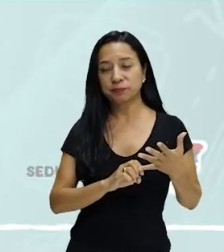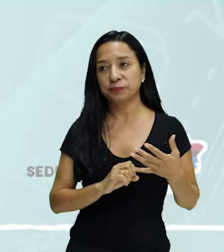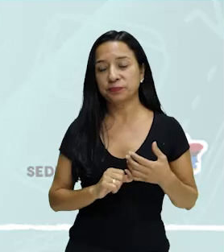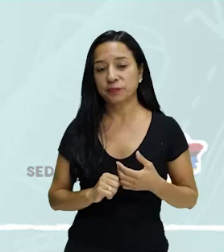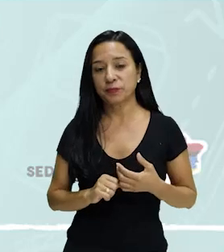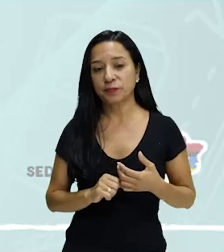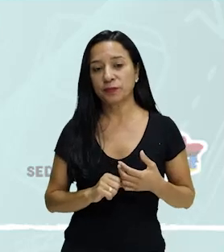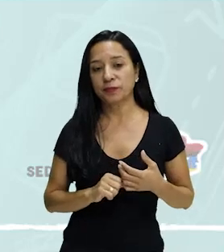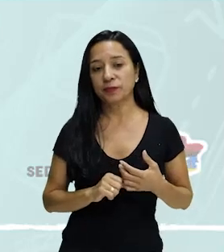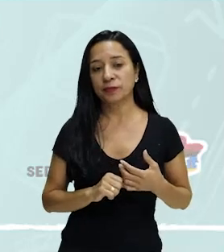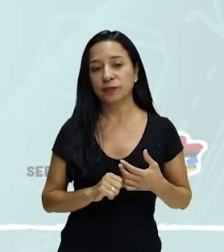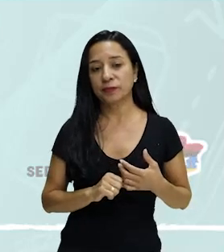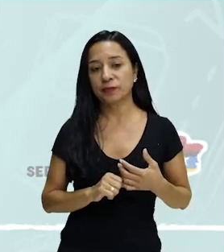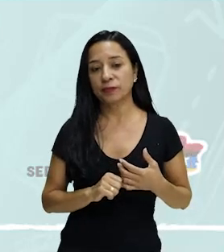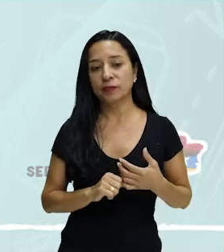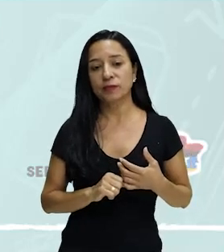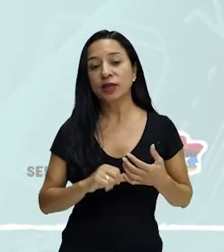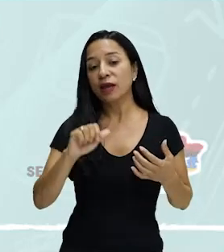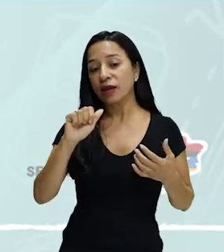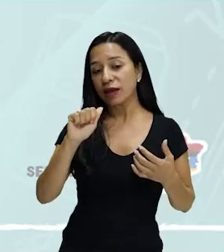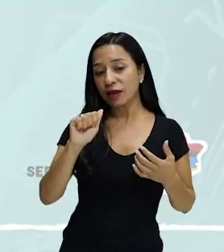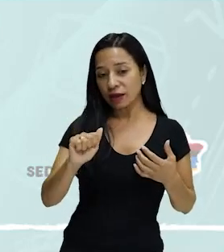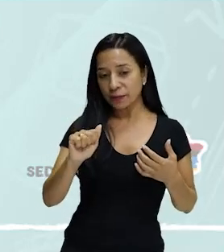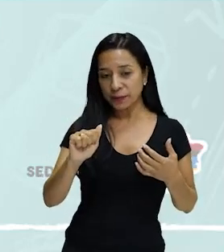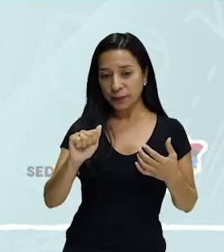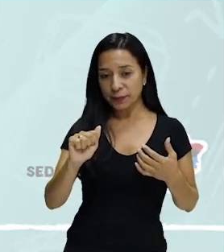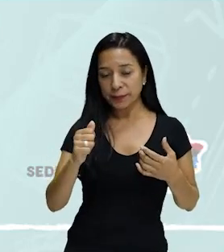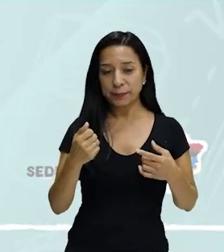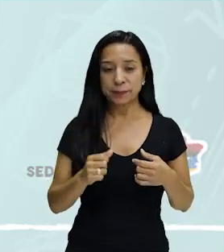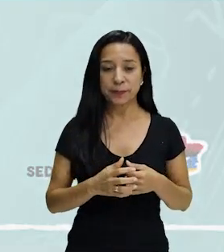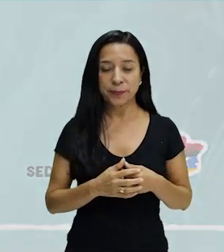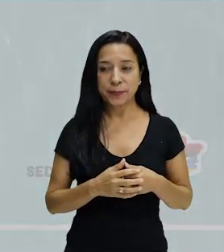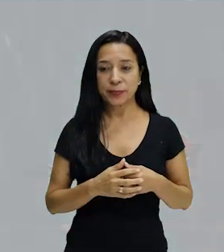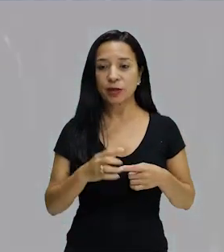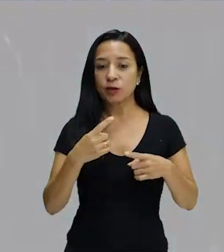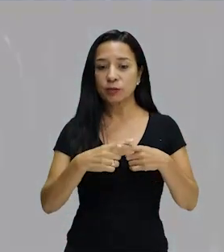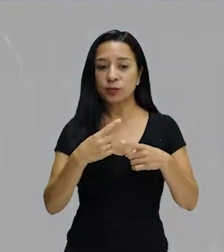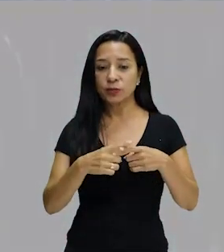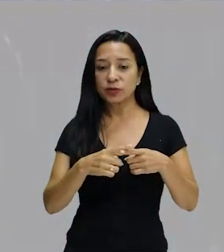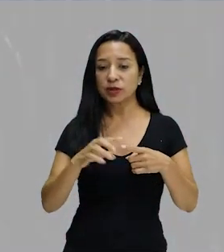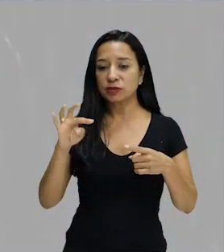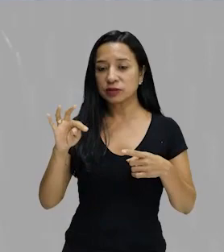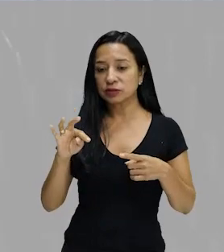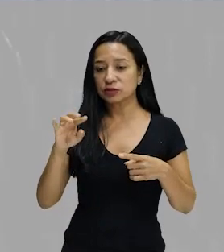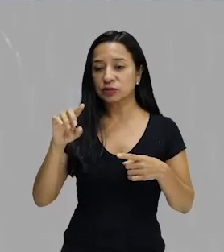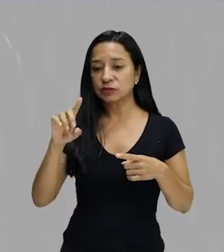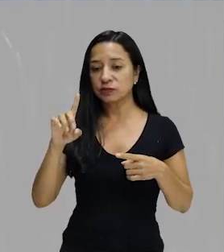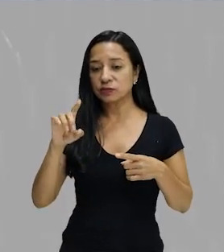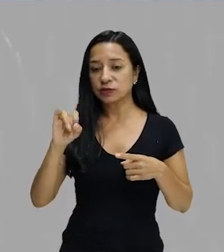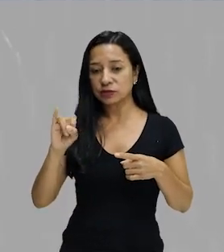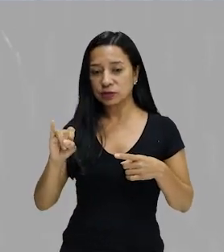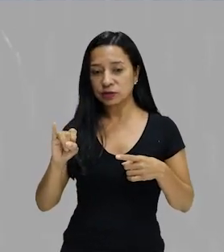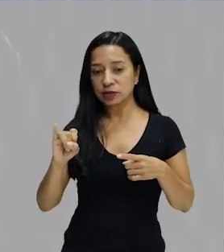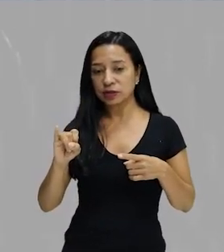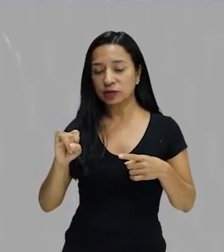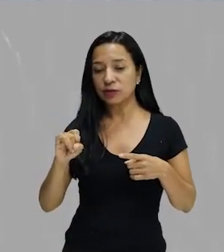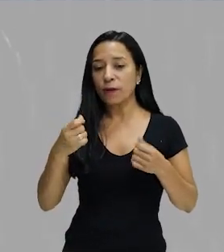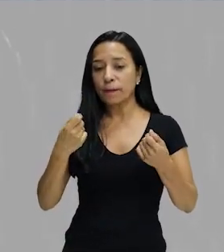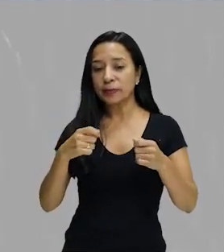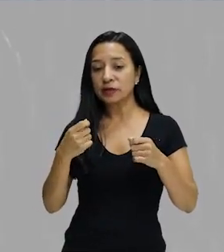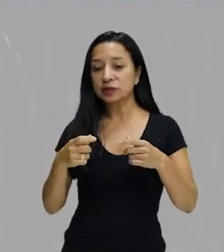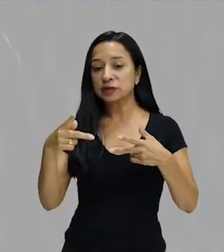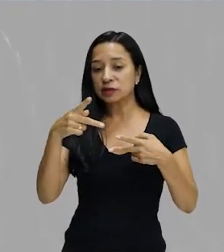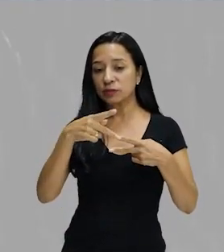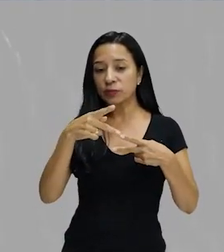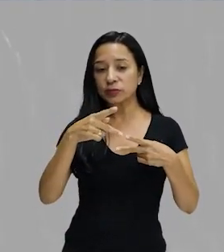cargo político. A um alto cargo político, certo? Por quê? Porque ele é transitivo indireto, exige a preposição a,